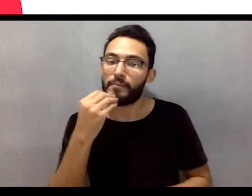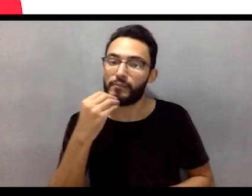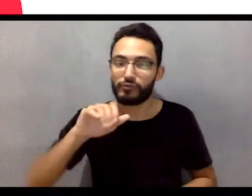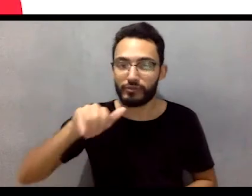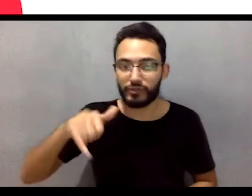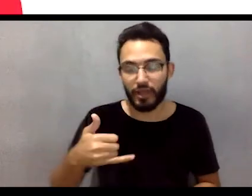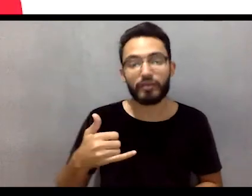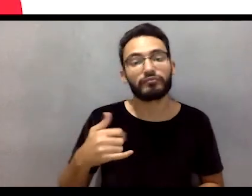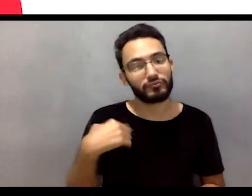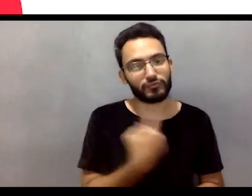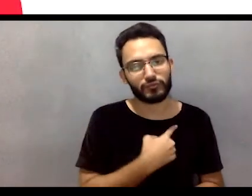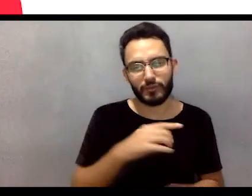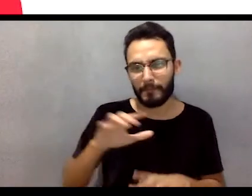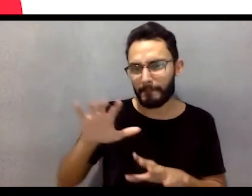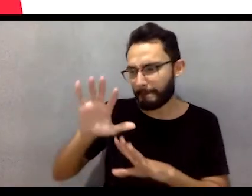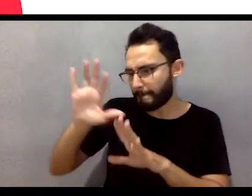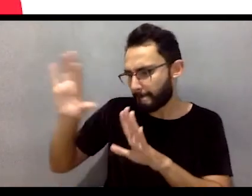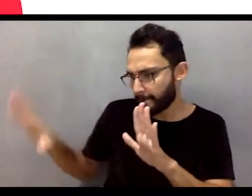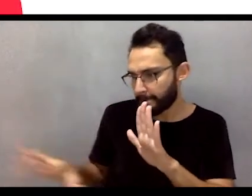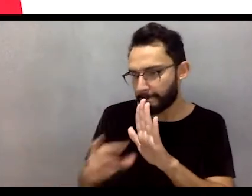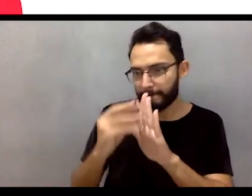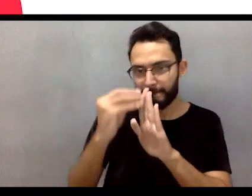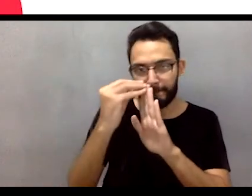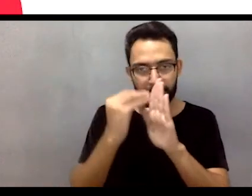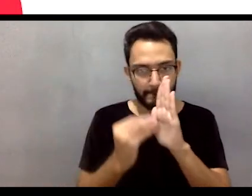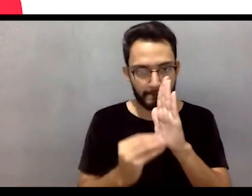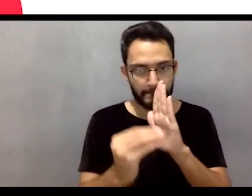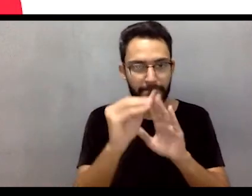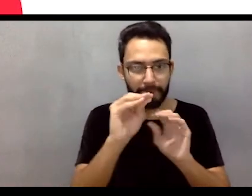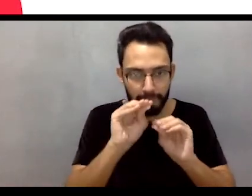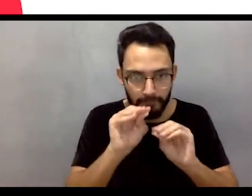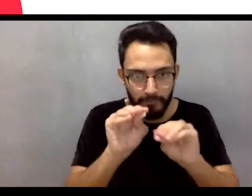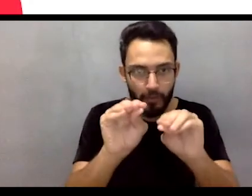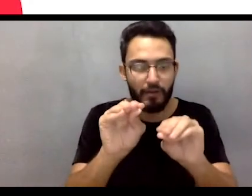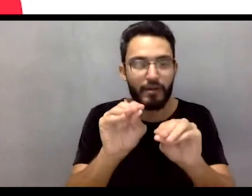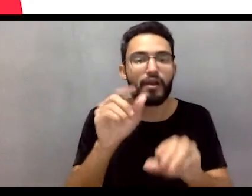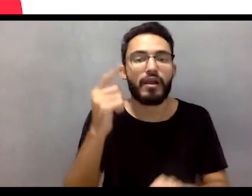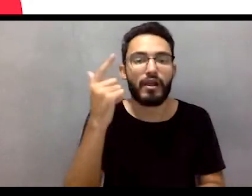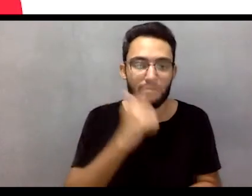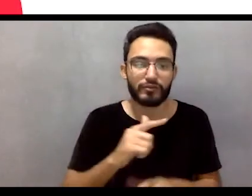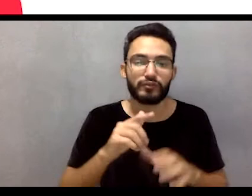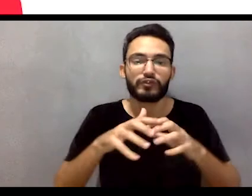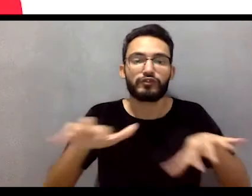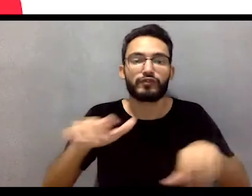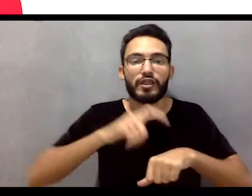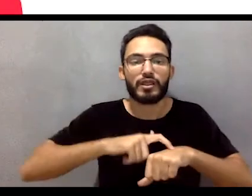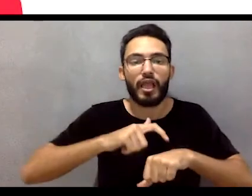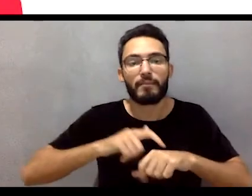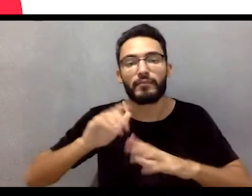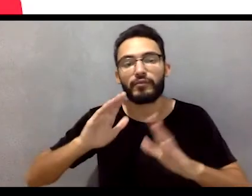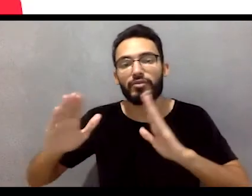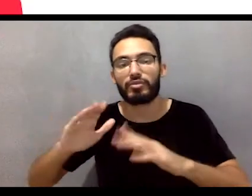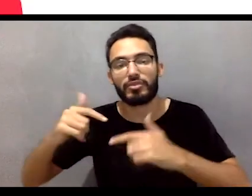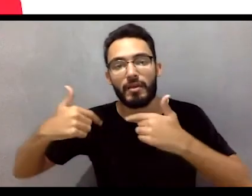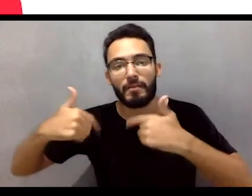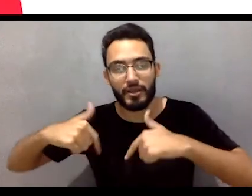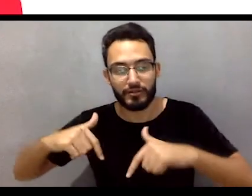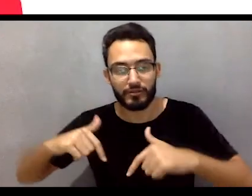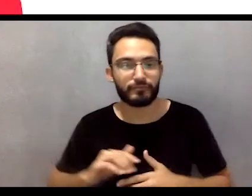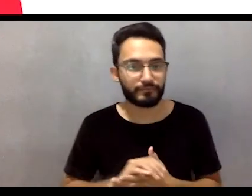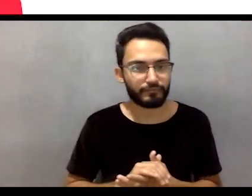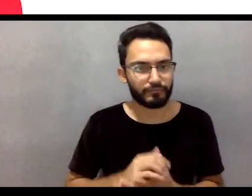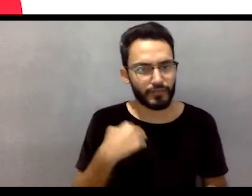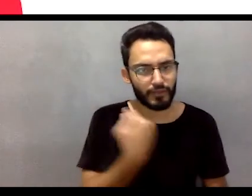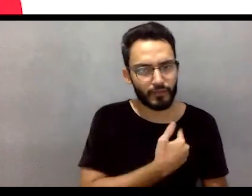oportunidades, e a gente pega tudo isso e divide pelo tamanho do trabalho. Então, a gente pega o